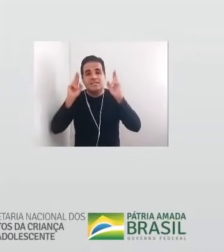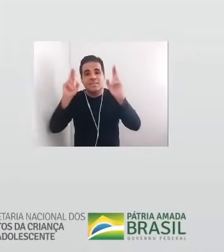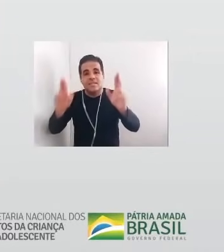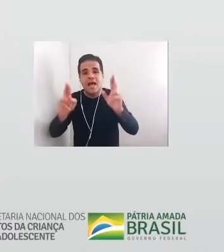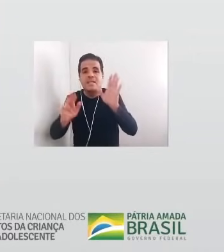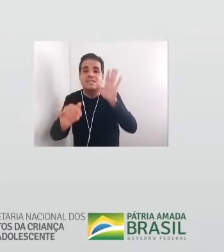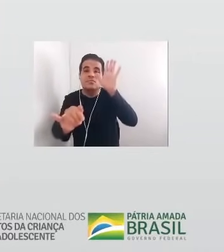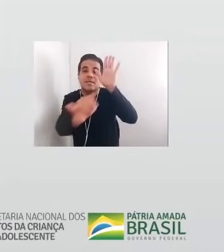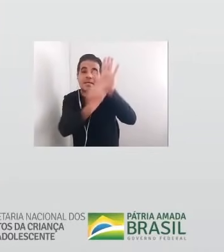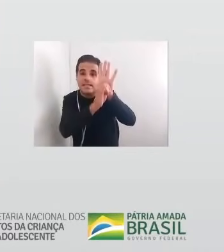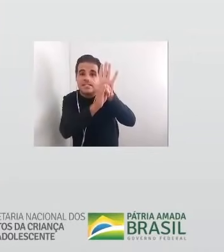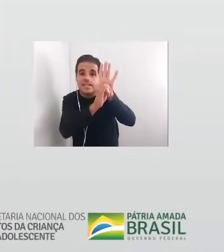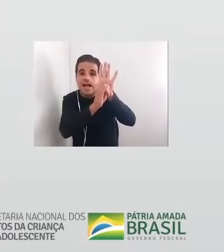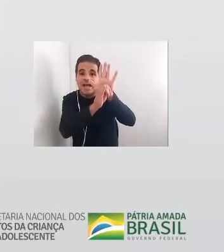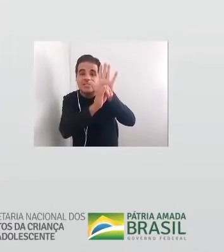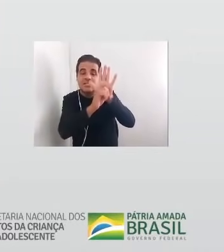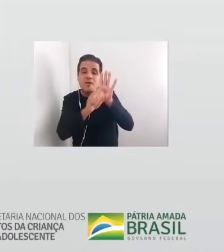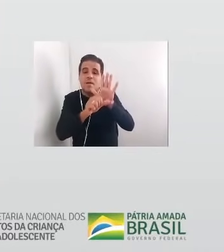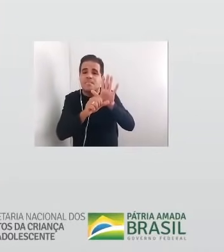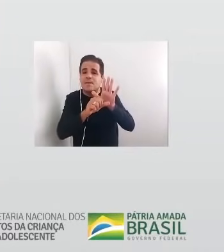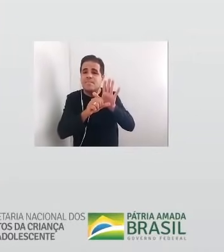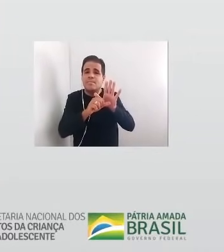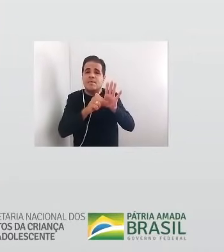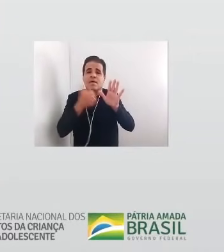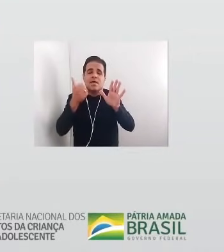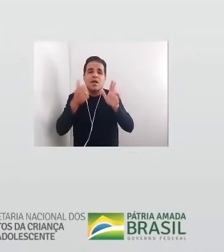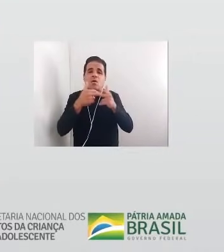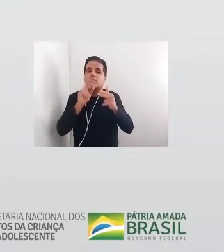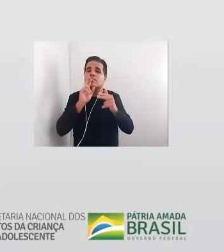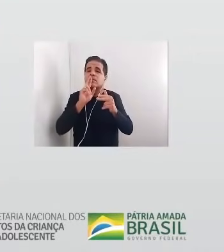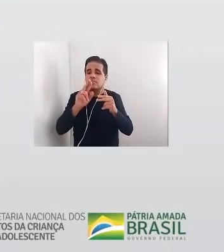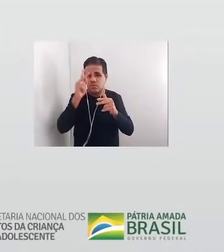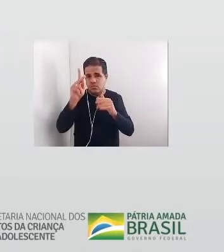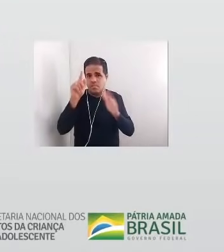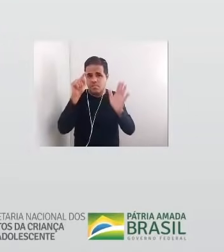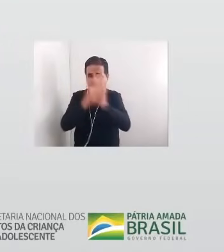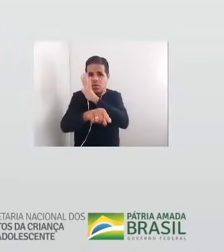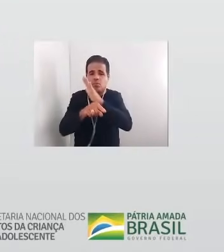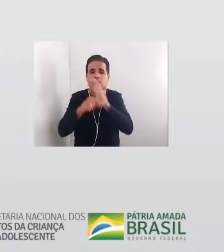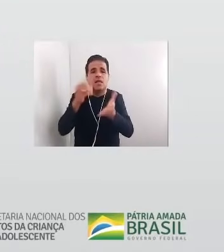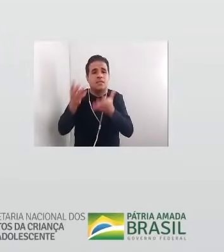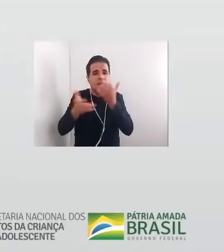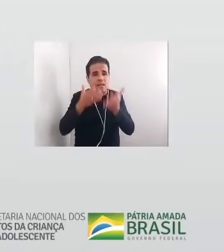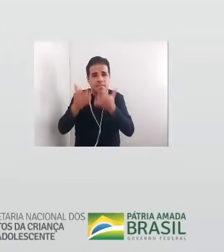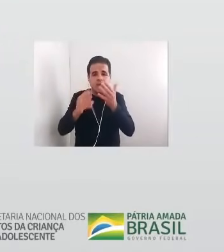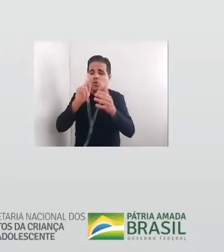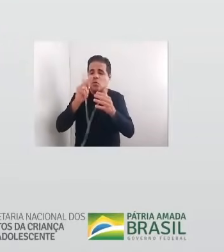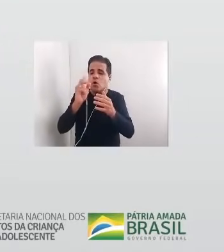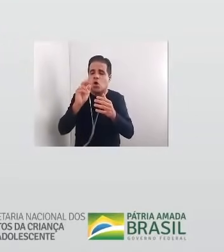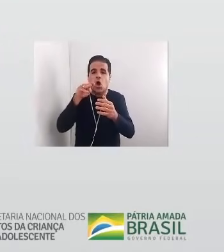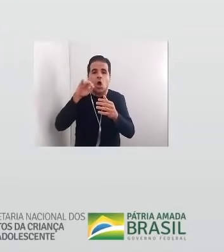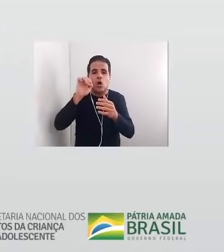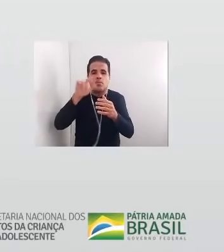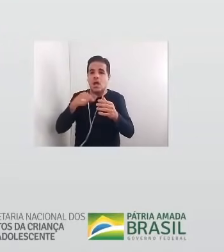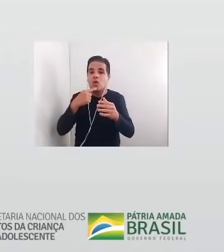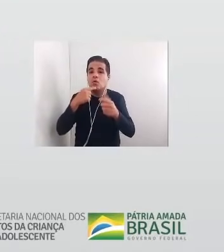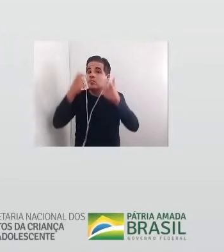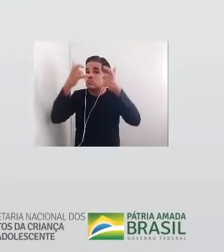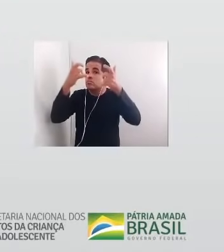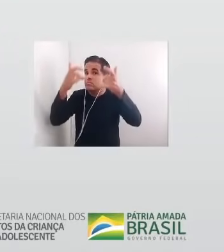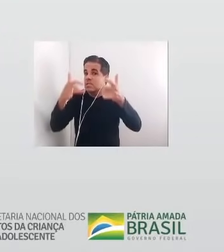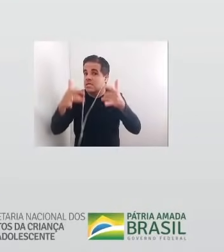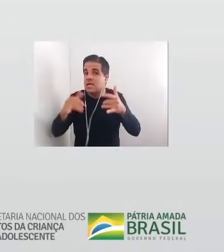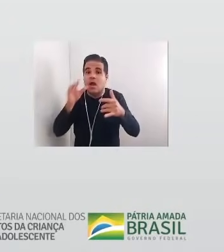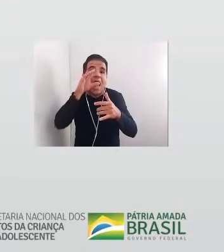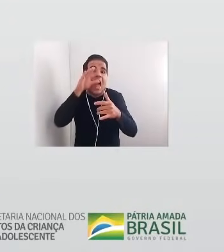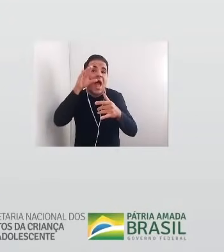identidade. Então, quando a primeira questão para responder sua pergunta sobre tratamento hormonal é que nós não estamos falando sobre